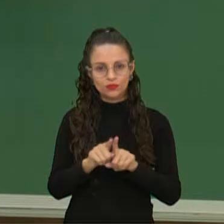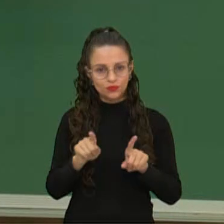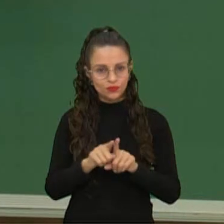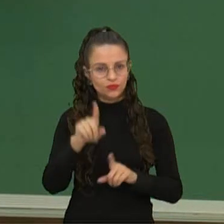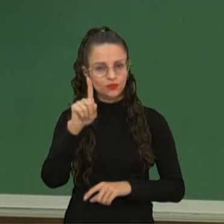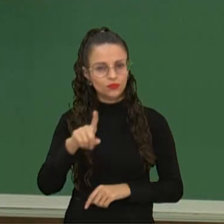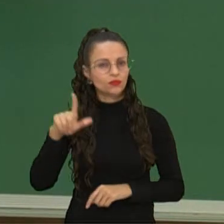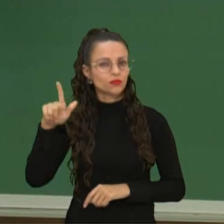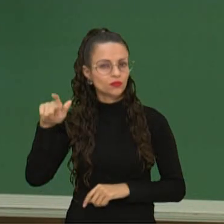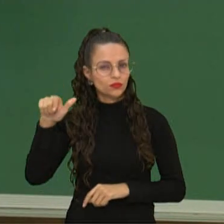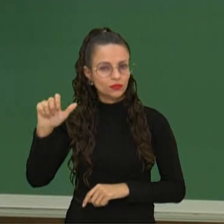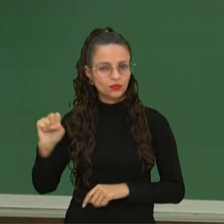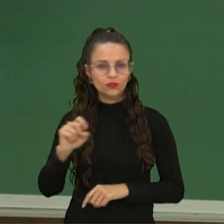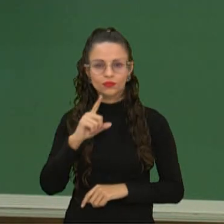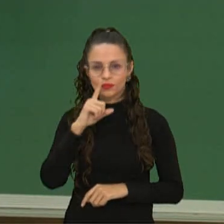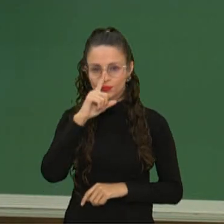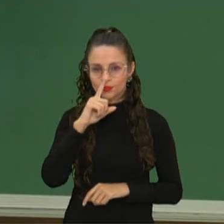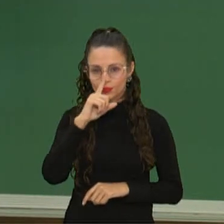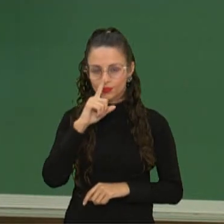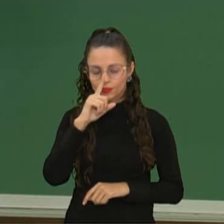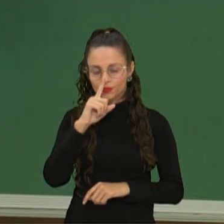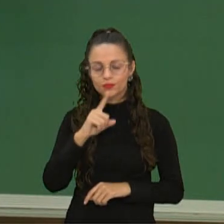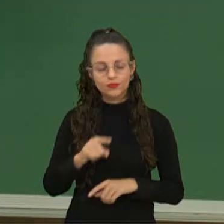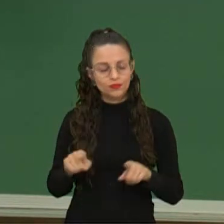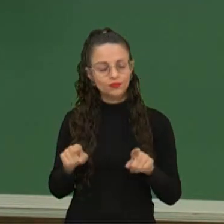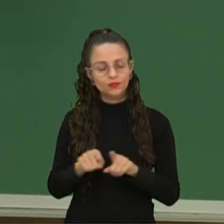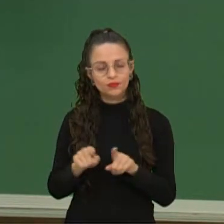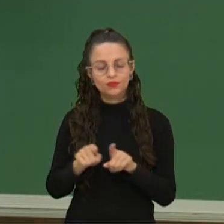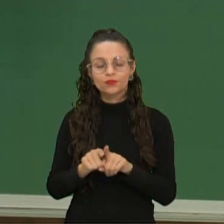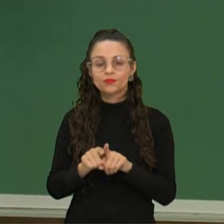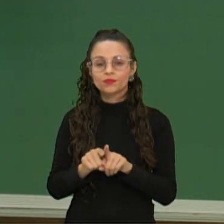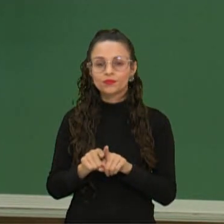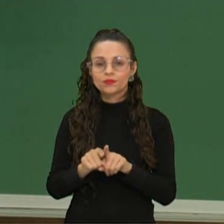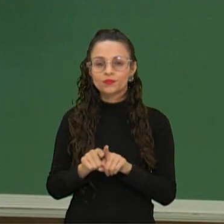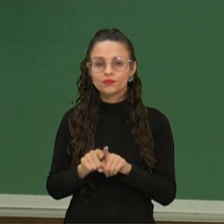gás nocivo, né? Não tanto para a saúde como também para a própria atmosfera.